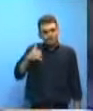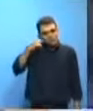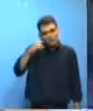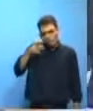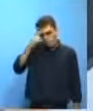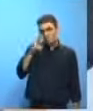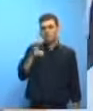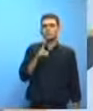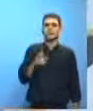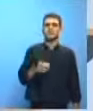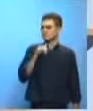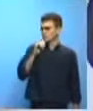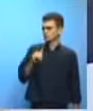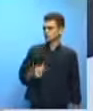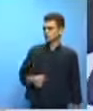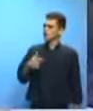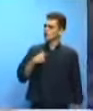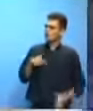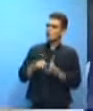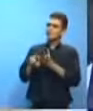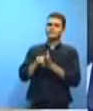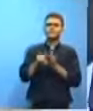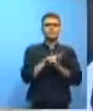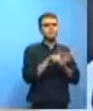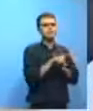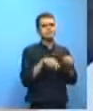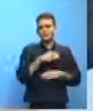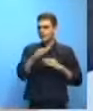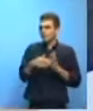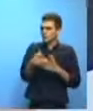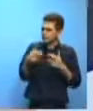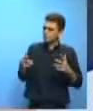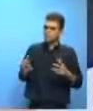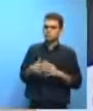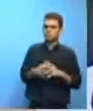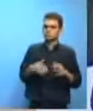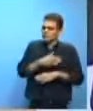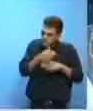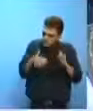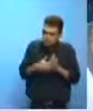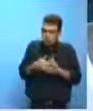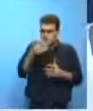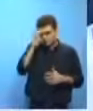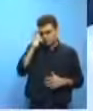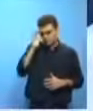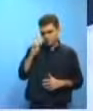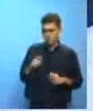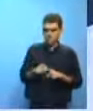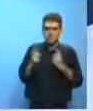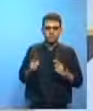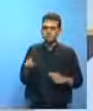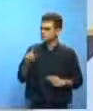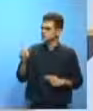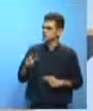Olha, eu fiz uma pesquisa aqui em casa. Não é aqui não. Houve um